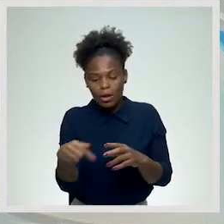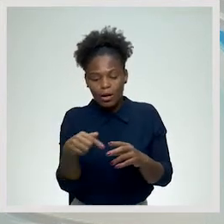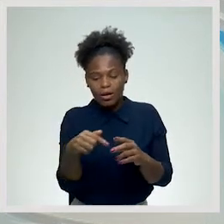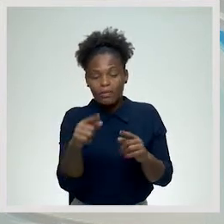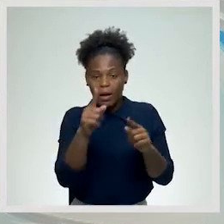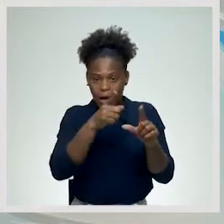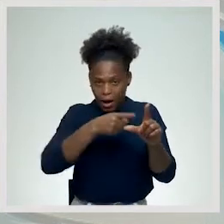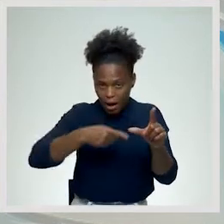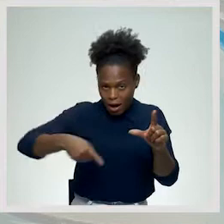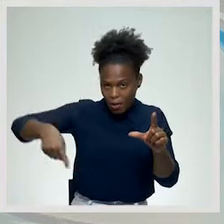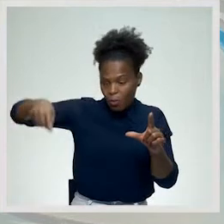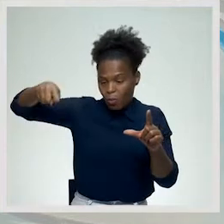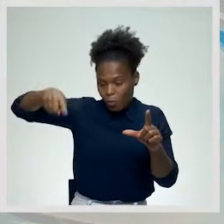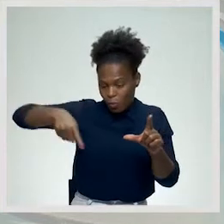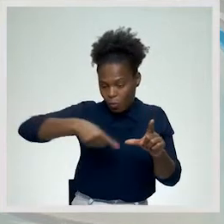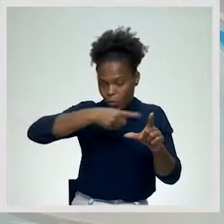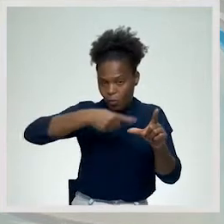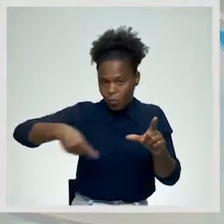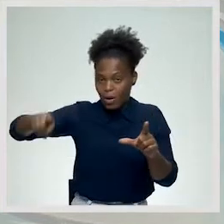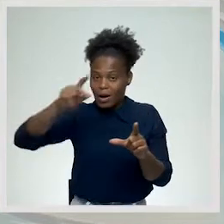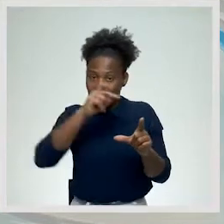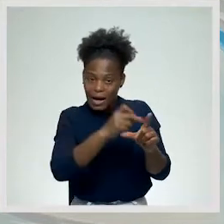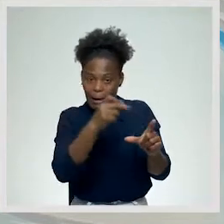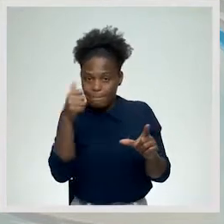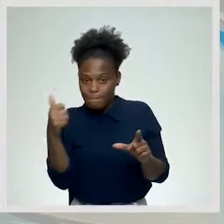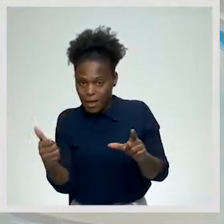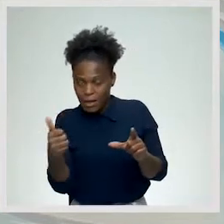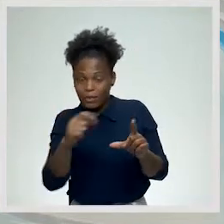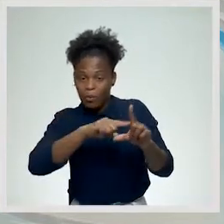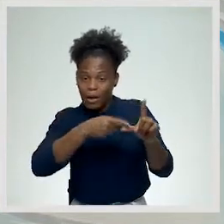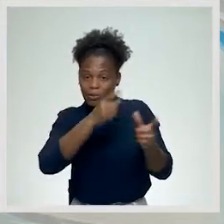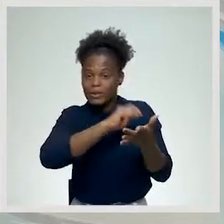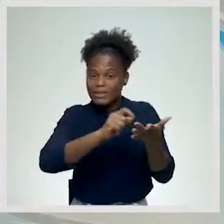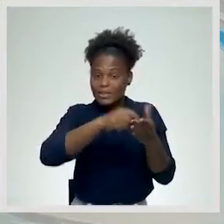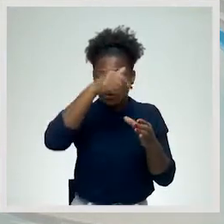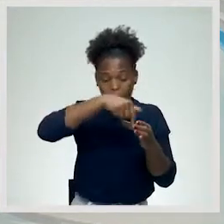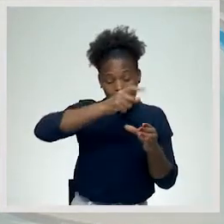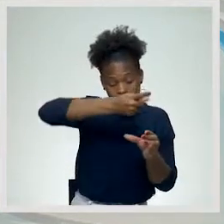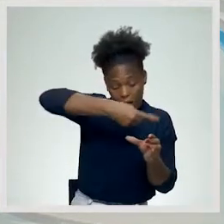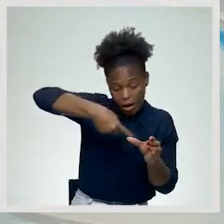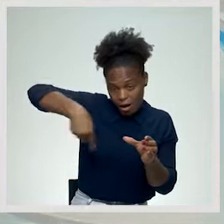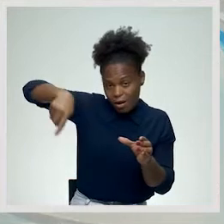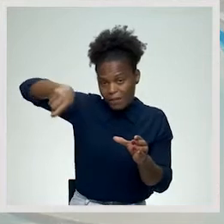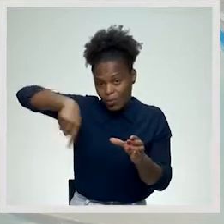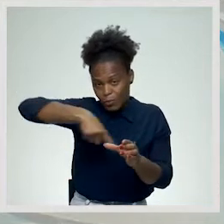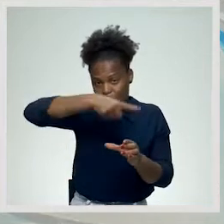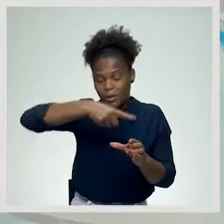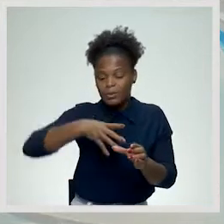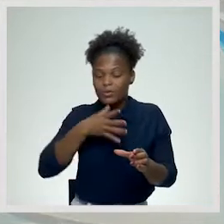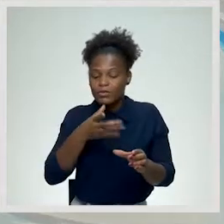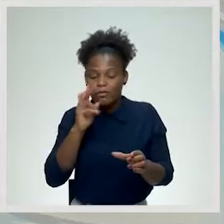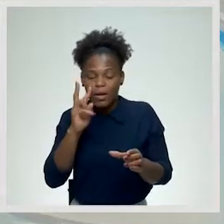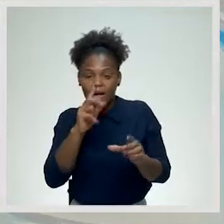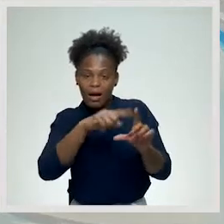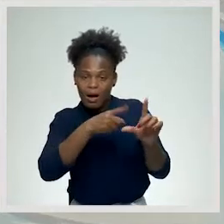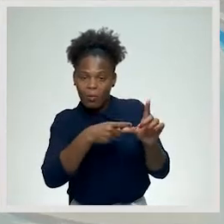tem como arco correspondente AB, e ele é um ângulo inscrito numa circunferência, mas estamos a ver que o ângulo